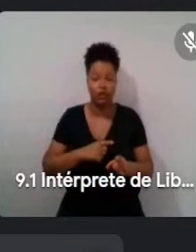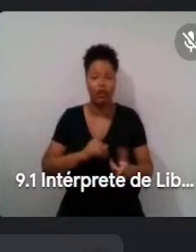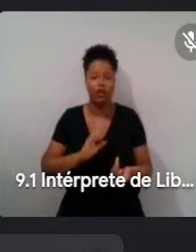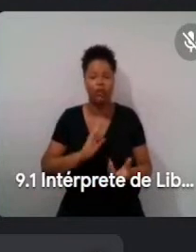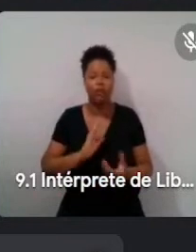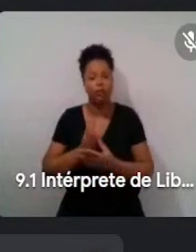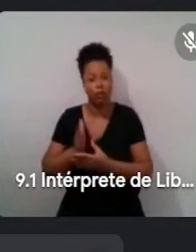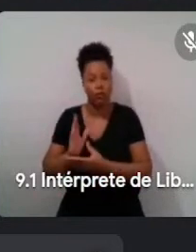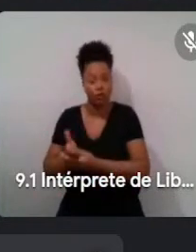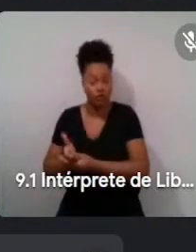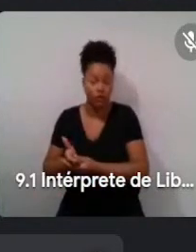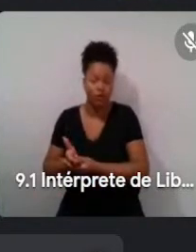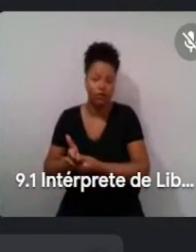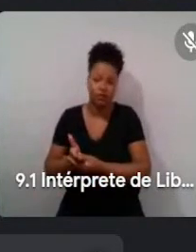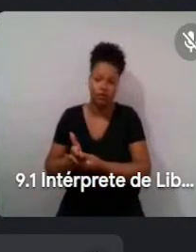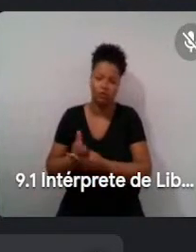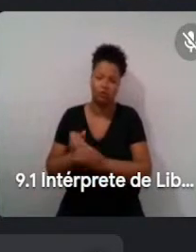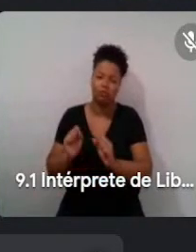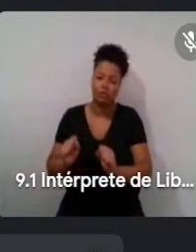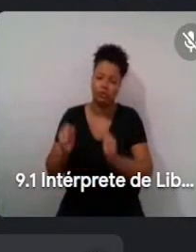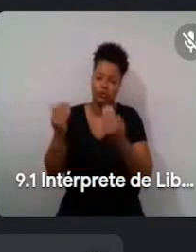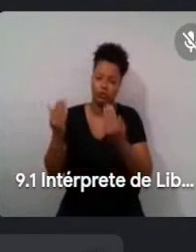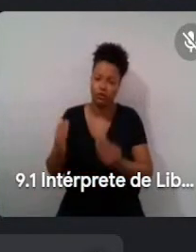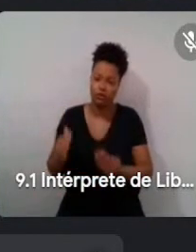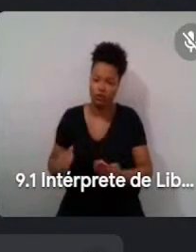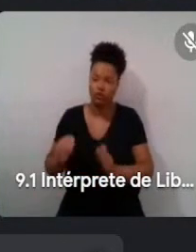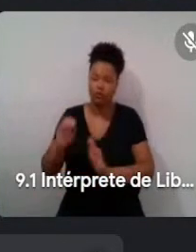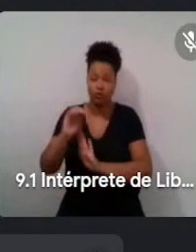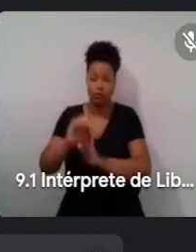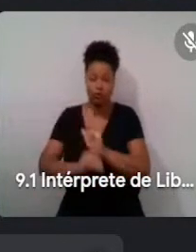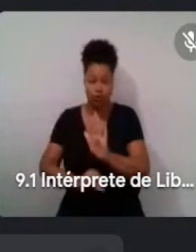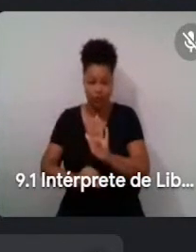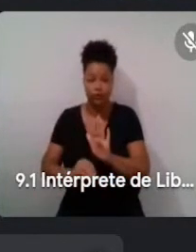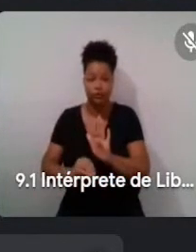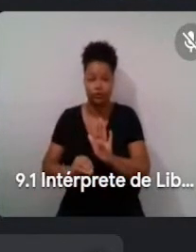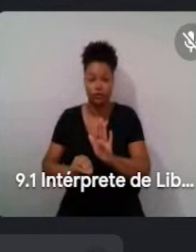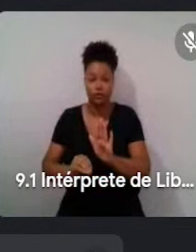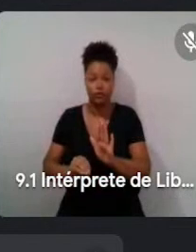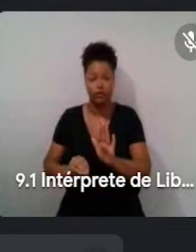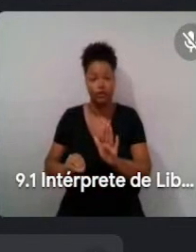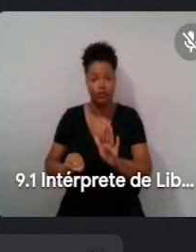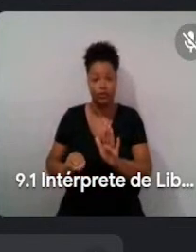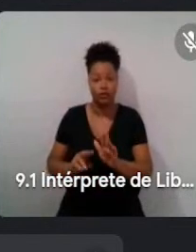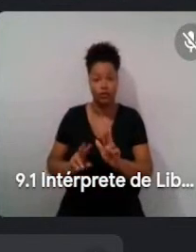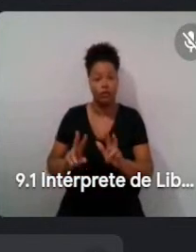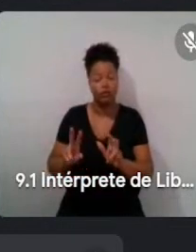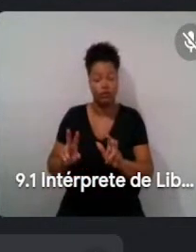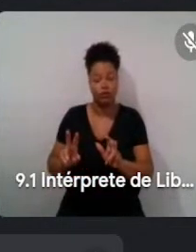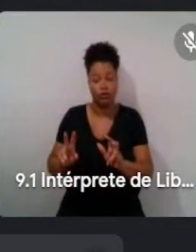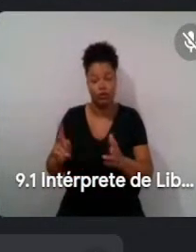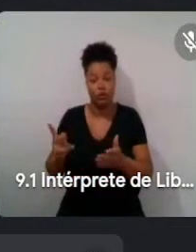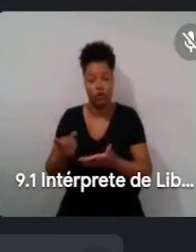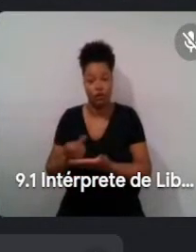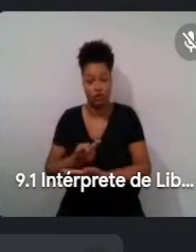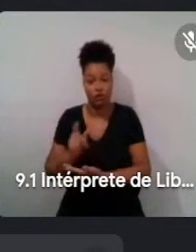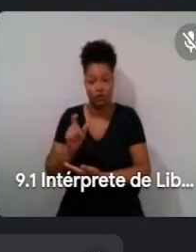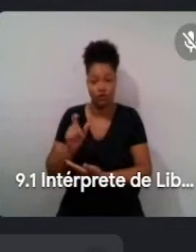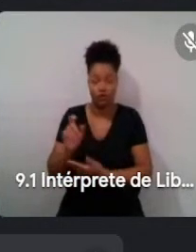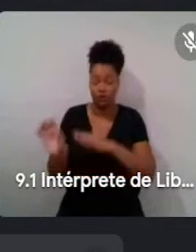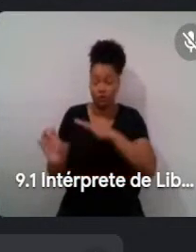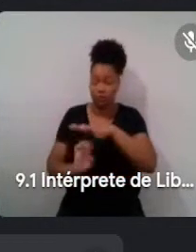pudesse ser analisado de ofício, em relação à Record, que não recorreu, e apenas